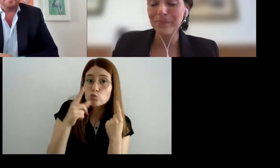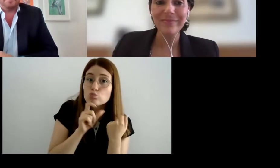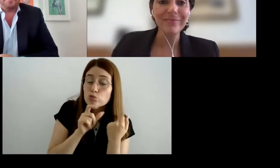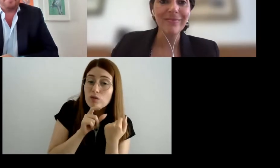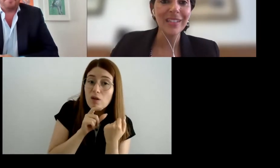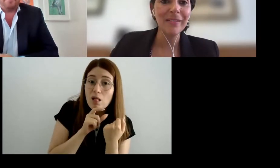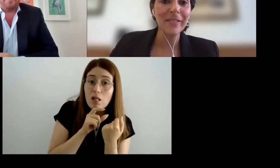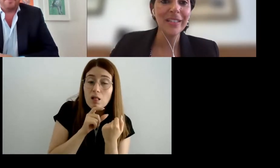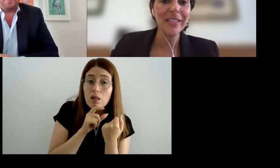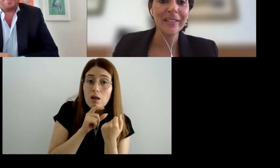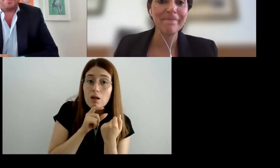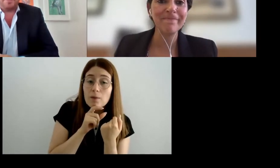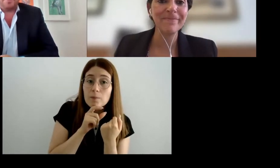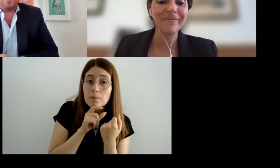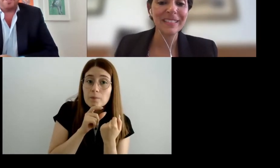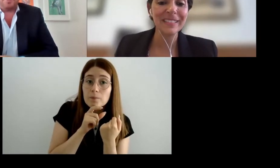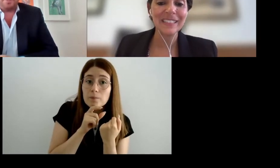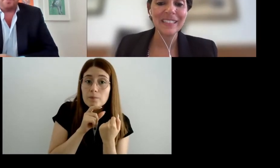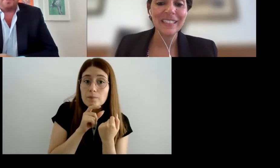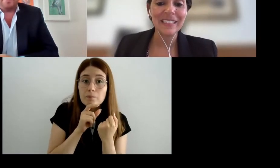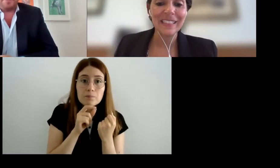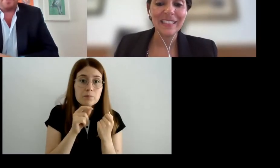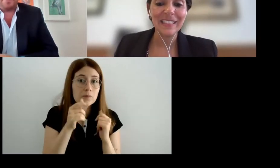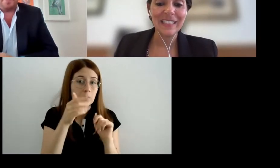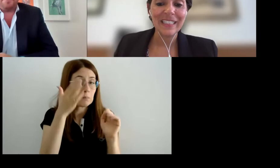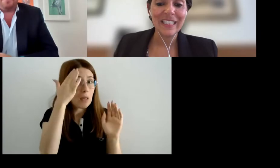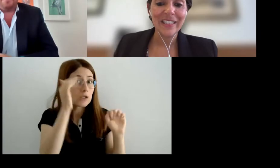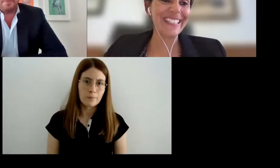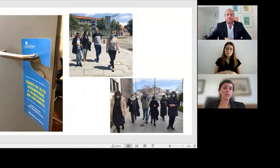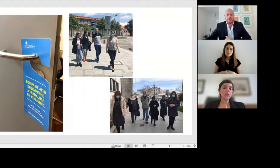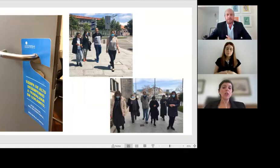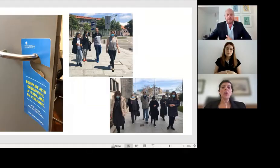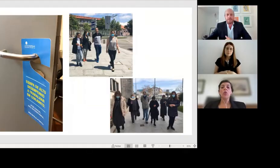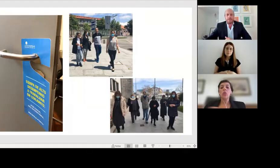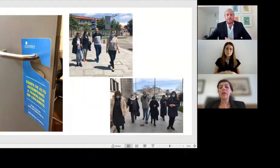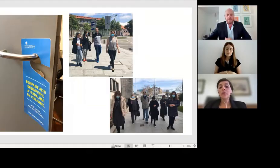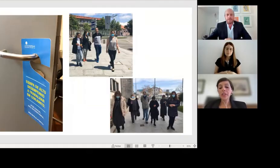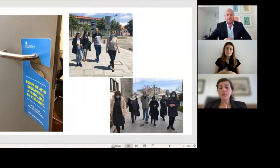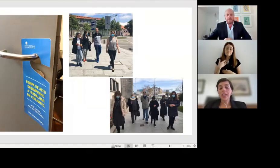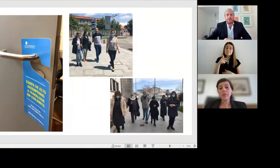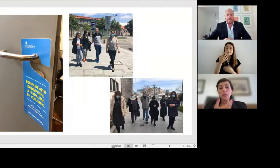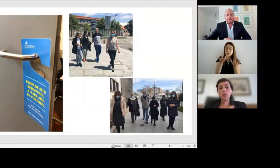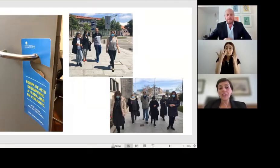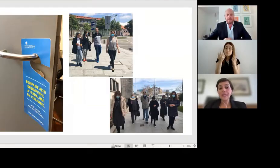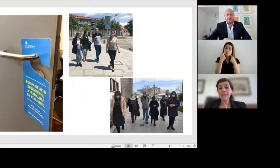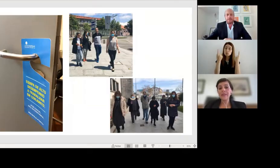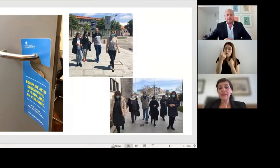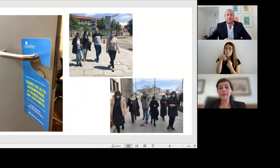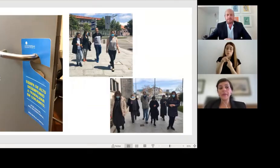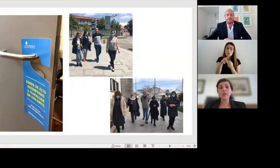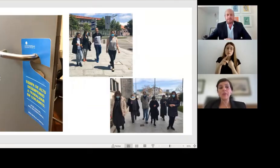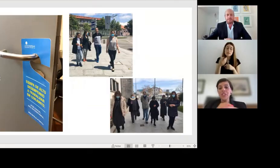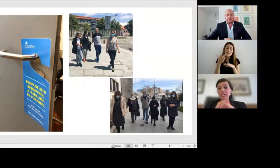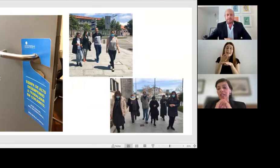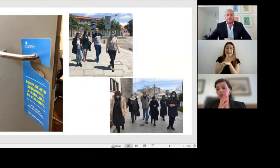possível. Eu penso que já tem esses direitos para o poder fazer, penso que sim. O que eu vos queria mostrar, que muito antes de